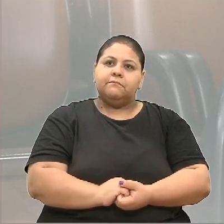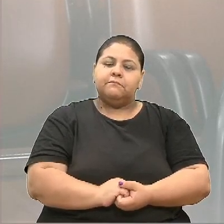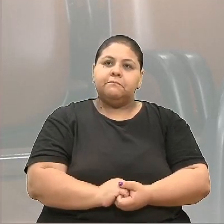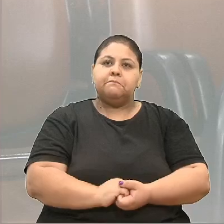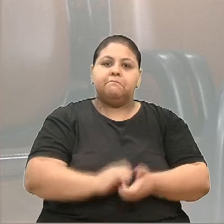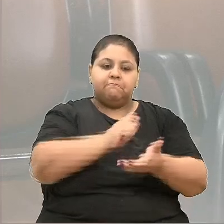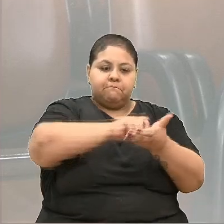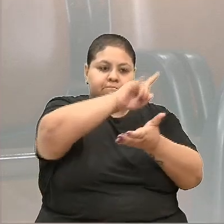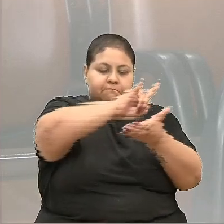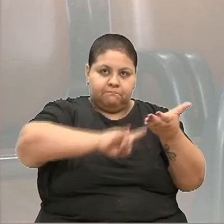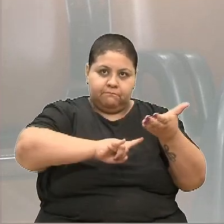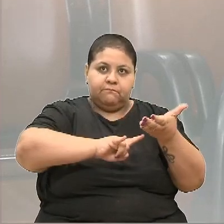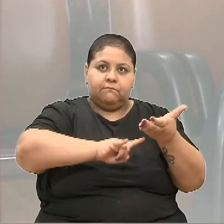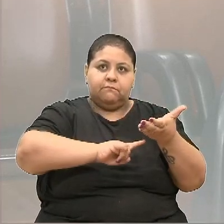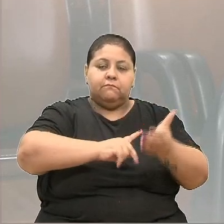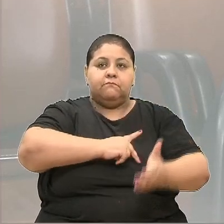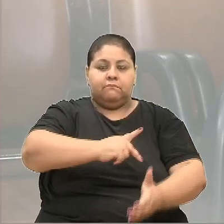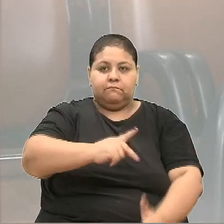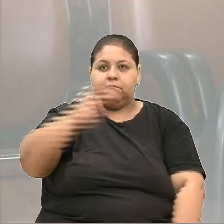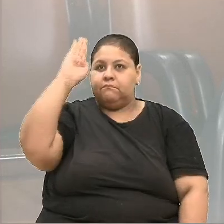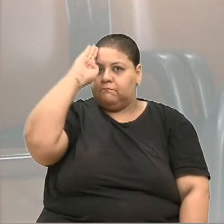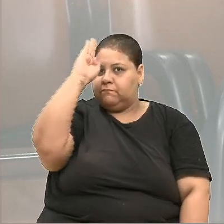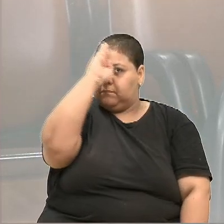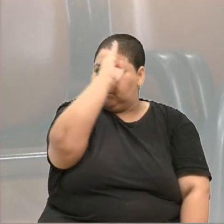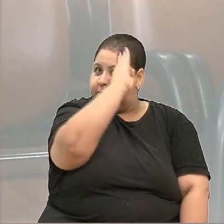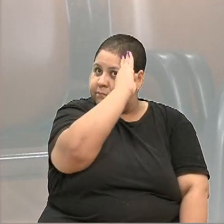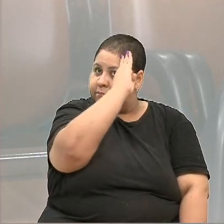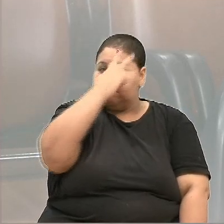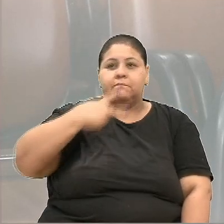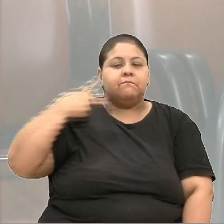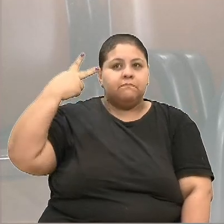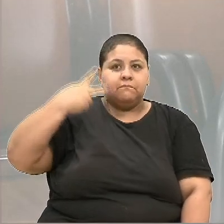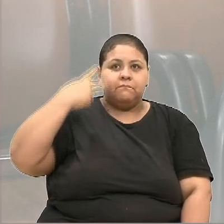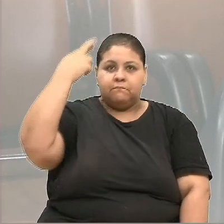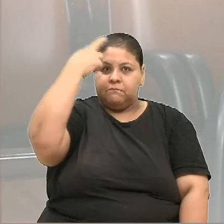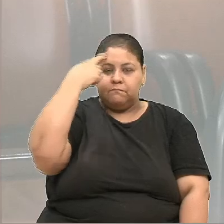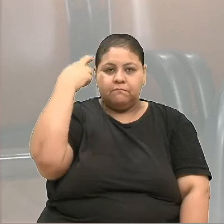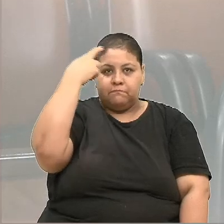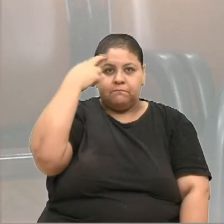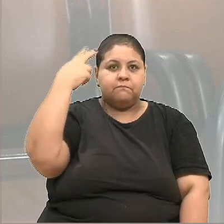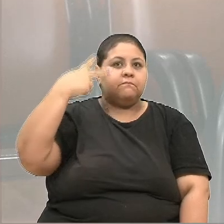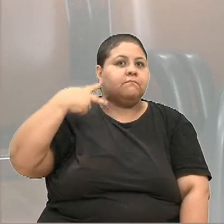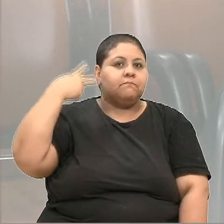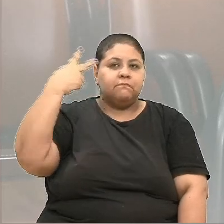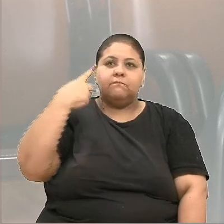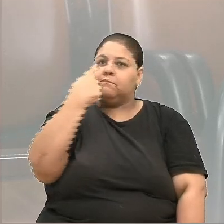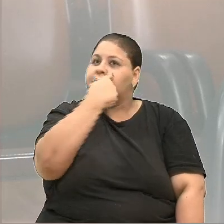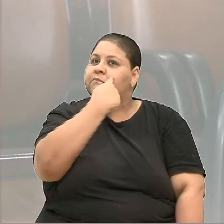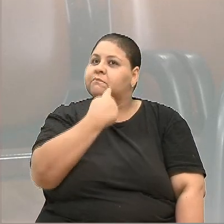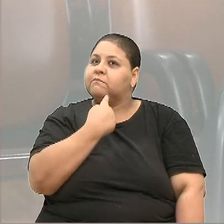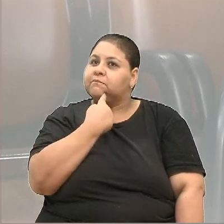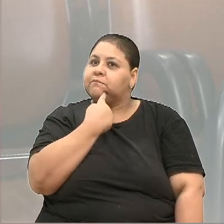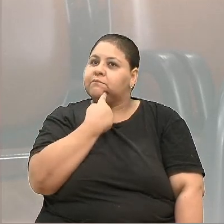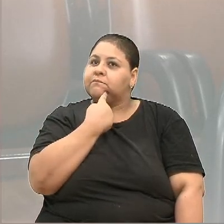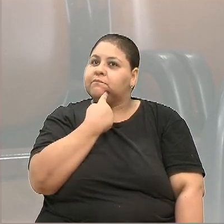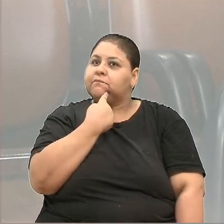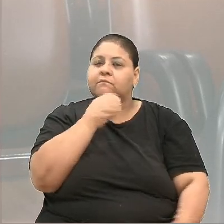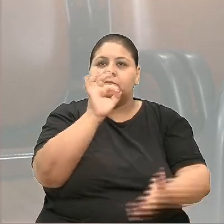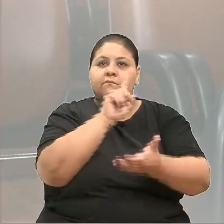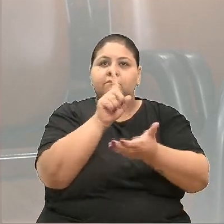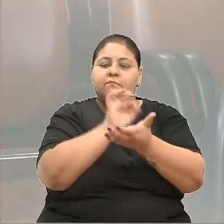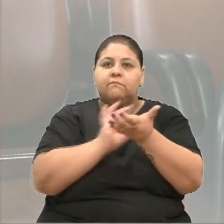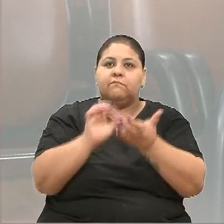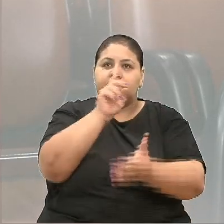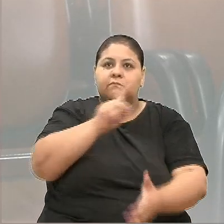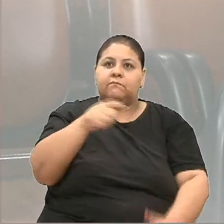parecer favorável o presidente Adriano Bressan, vereador Rafael Bueno e vereador Wagner Petrini. Não assinaram o vereador